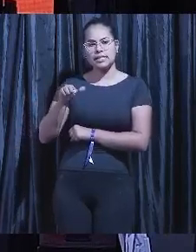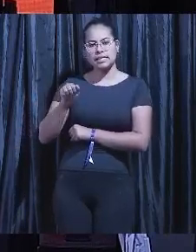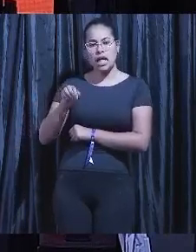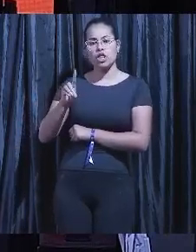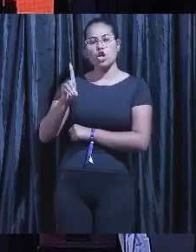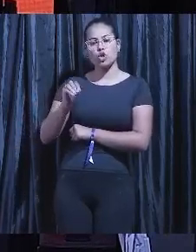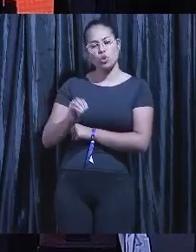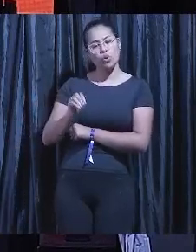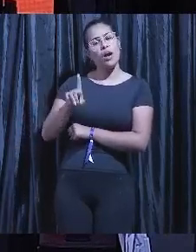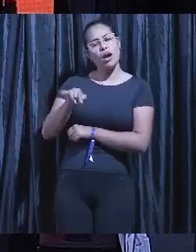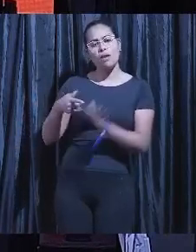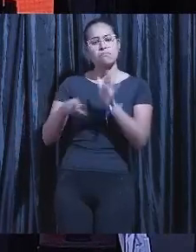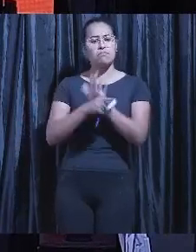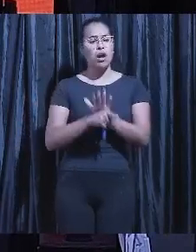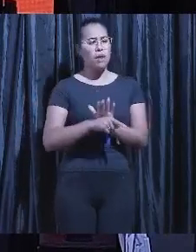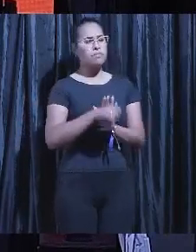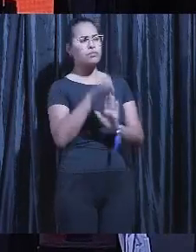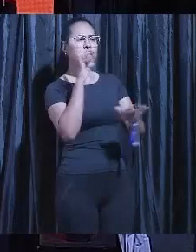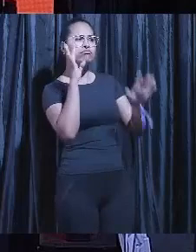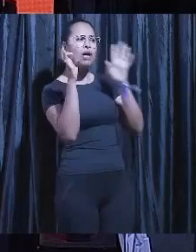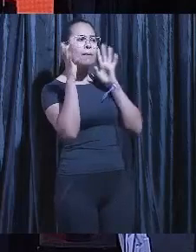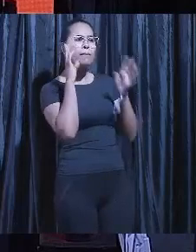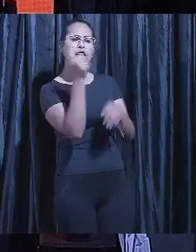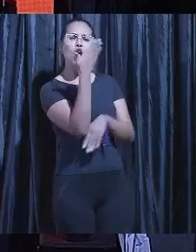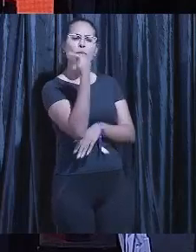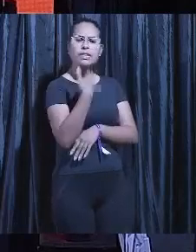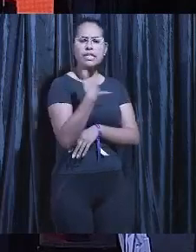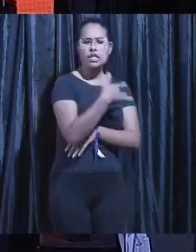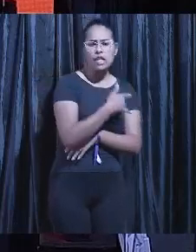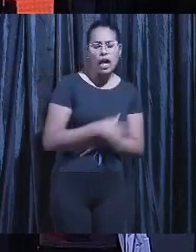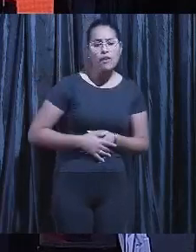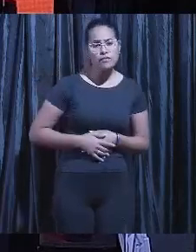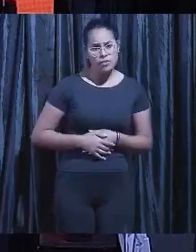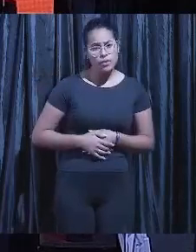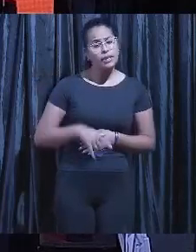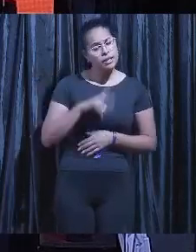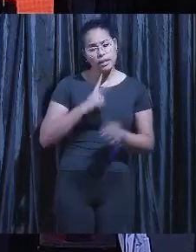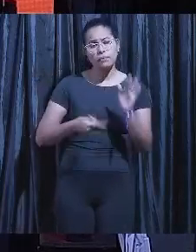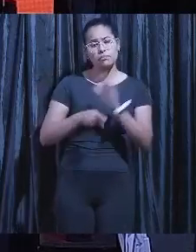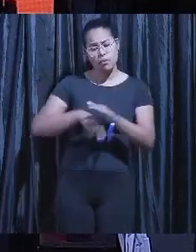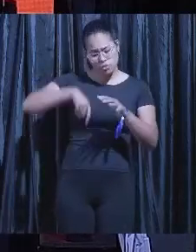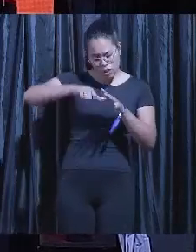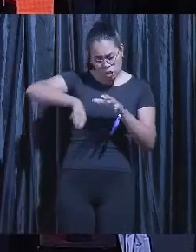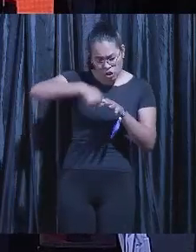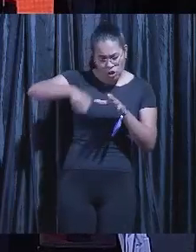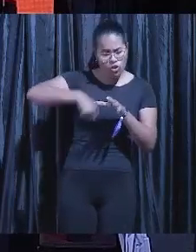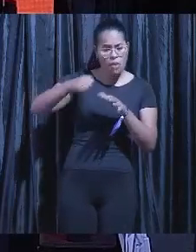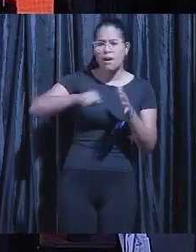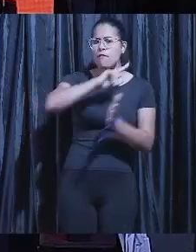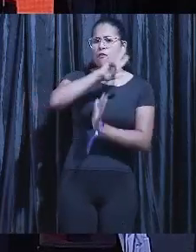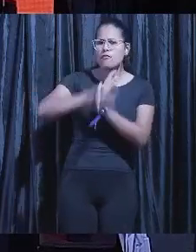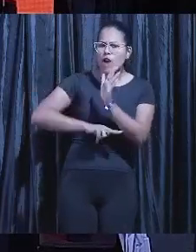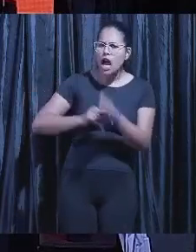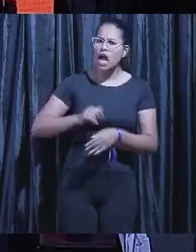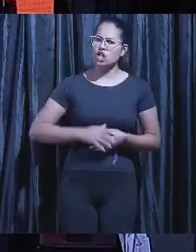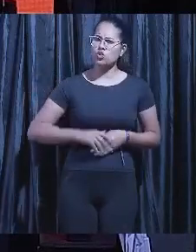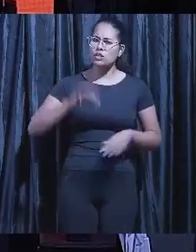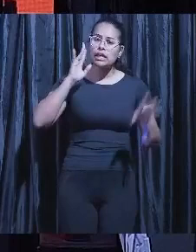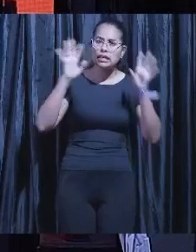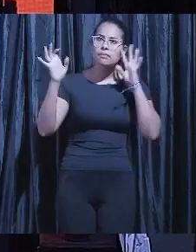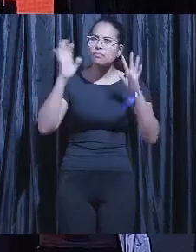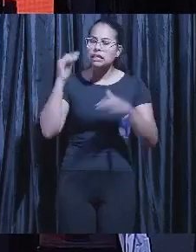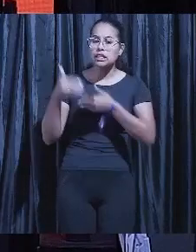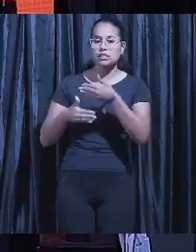lugar que tem extrema diversidade gastronômica, né? E está pensando esse